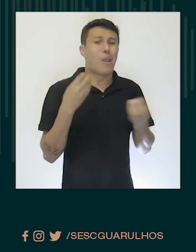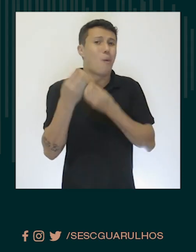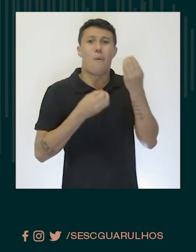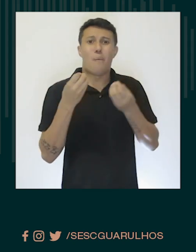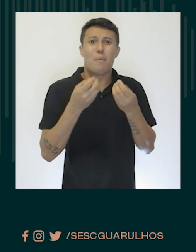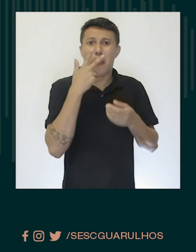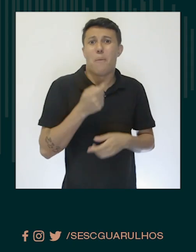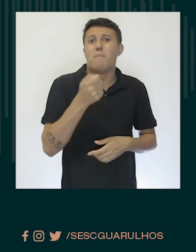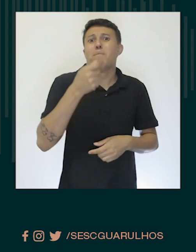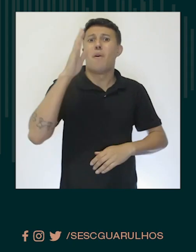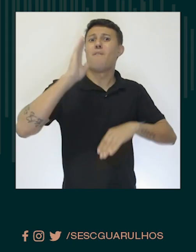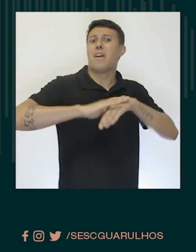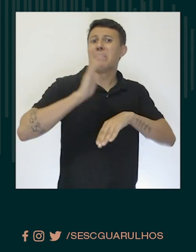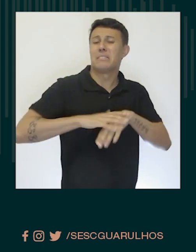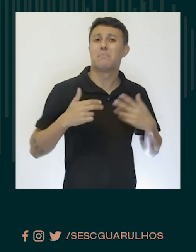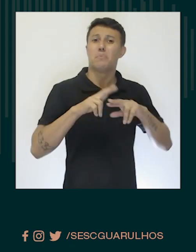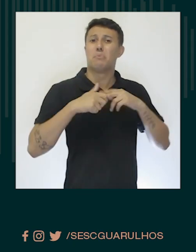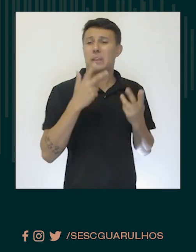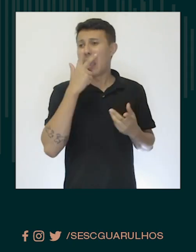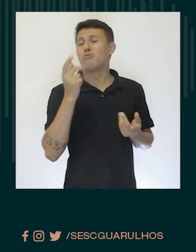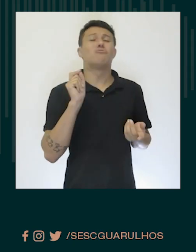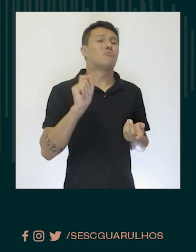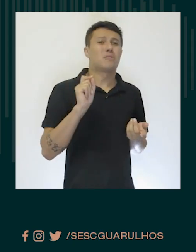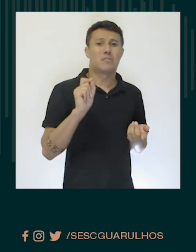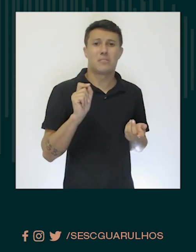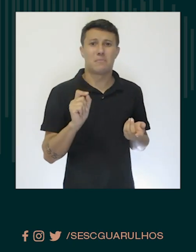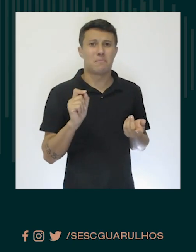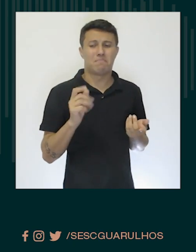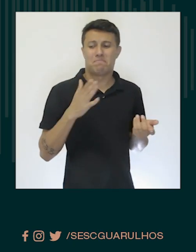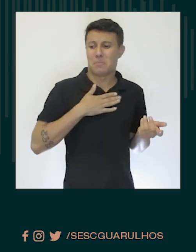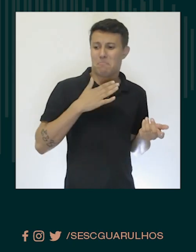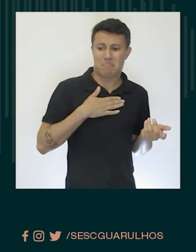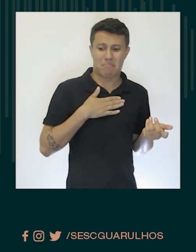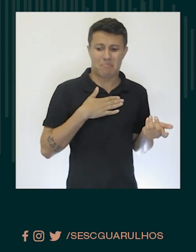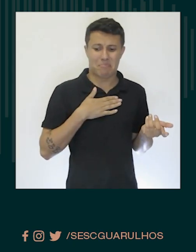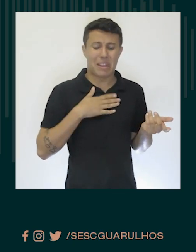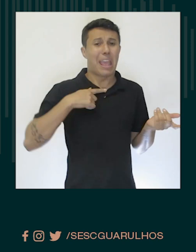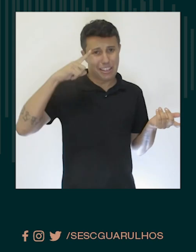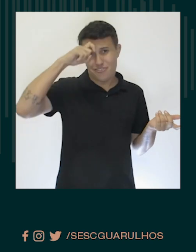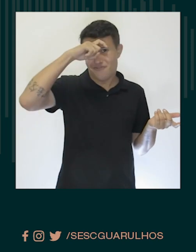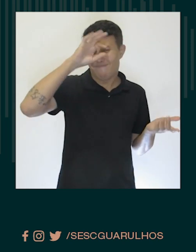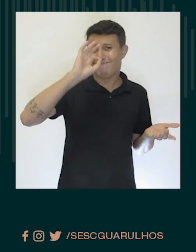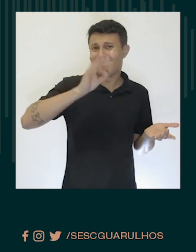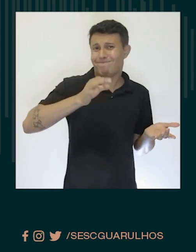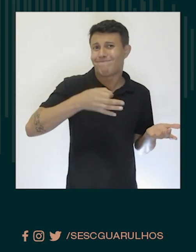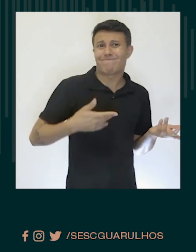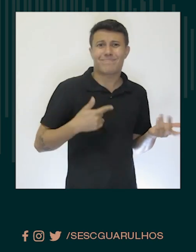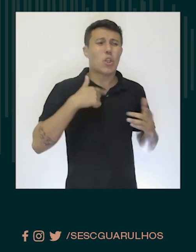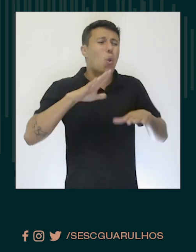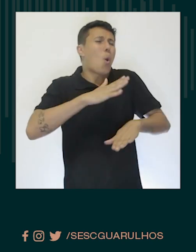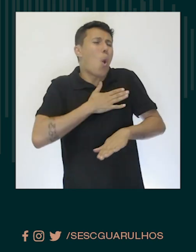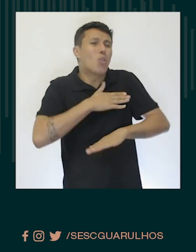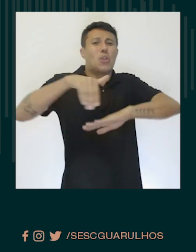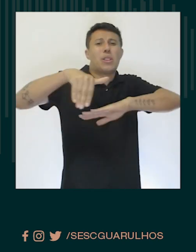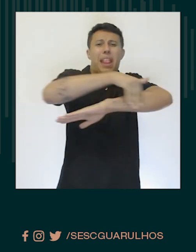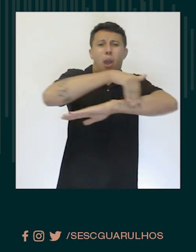que, sei lá, pra mim, é muito difícil, mano. Eu gosto de estar na rua, eu gosto de estar na aglomeração, mas